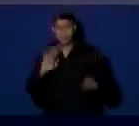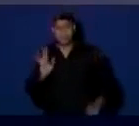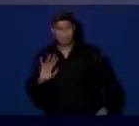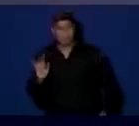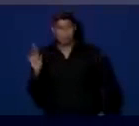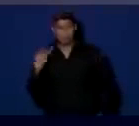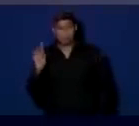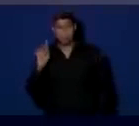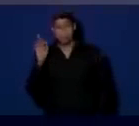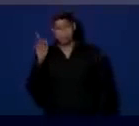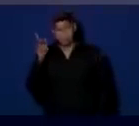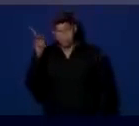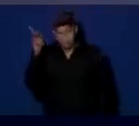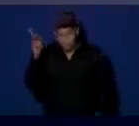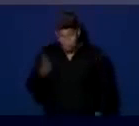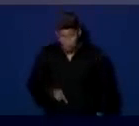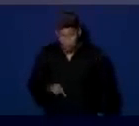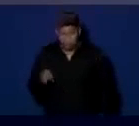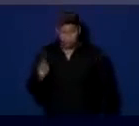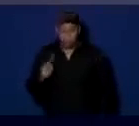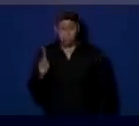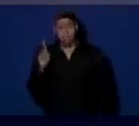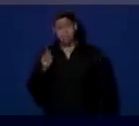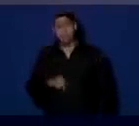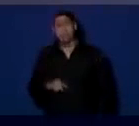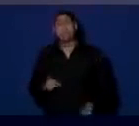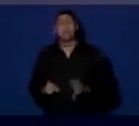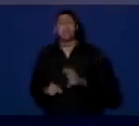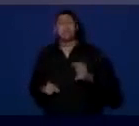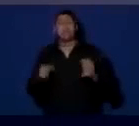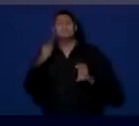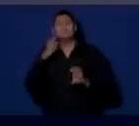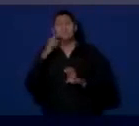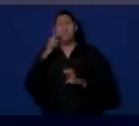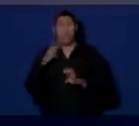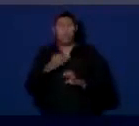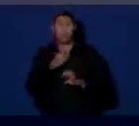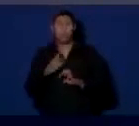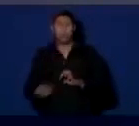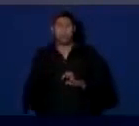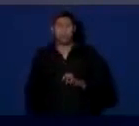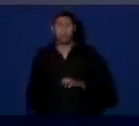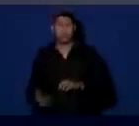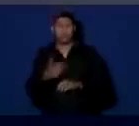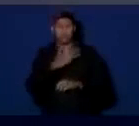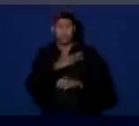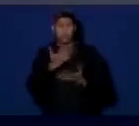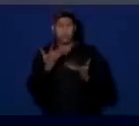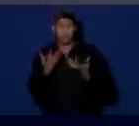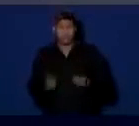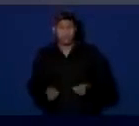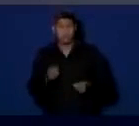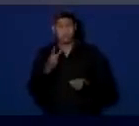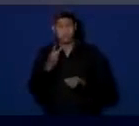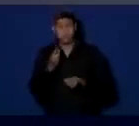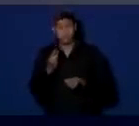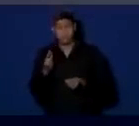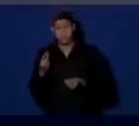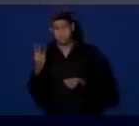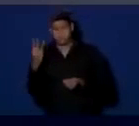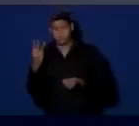dizendo populista, falando o que a esquerda pensa, né? E você olha o governo Lula assumindo em